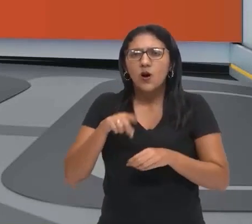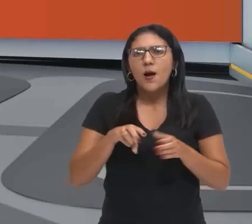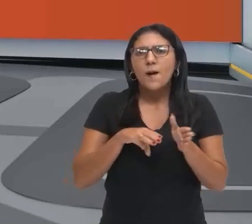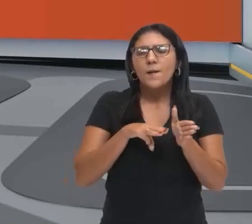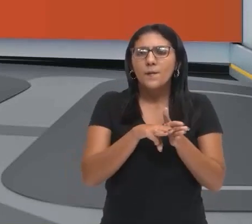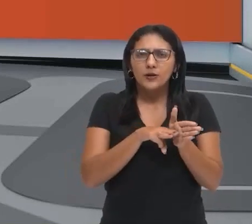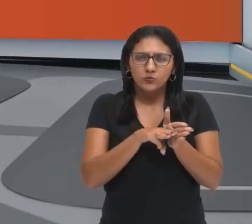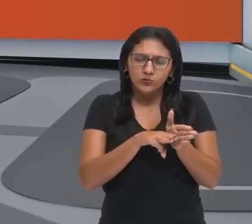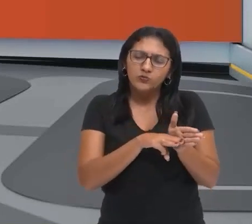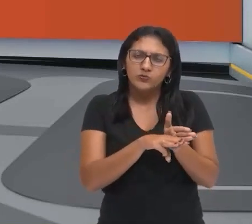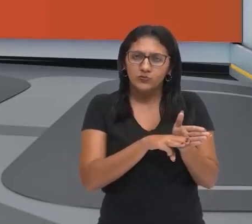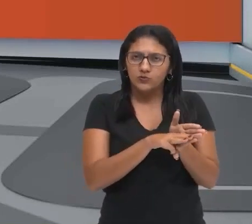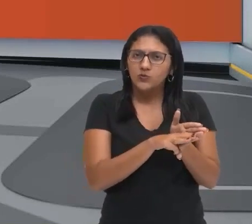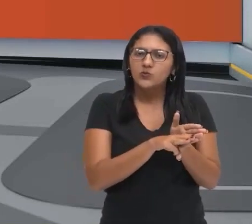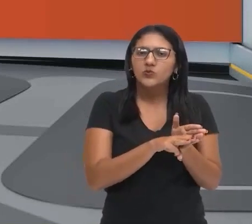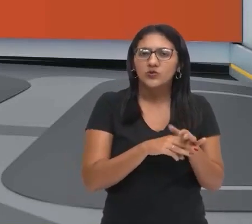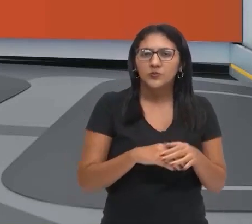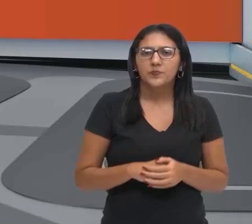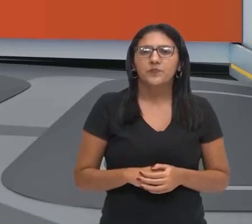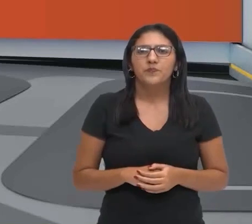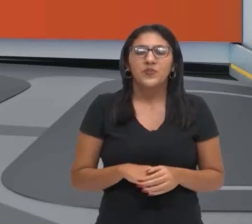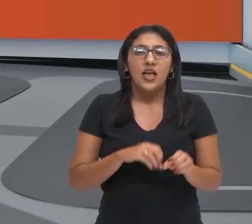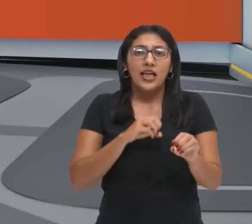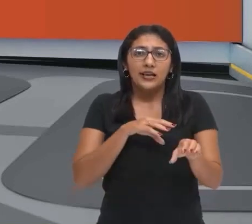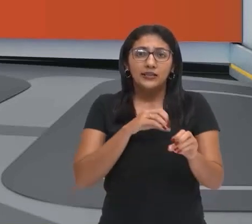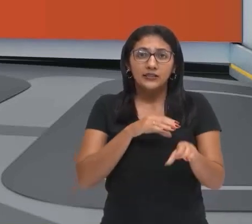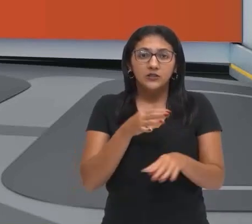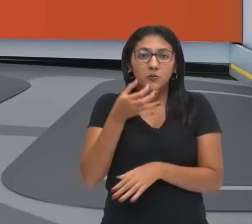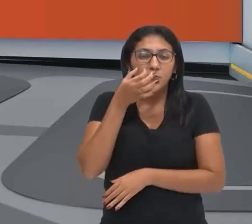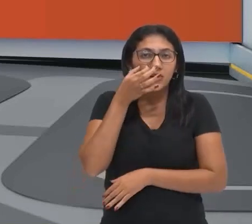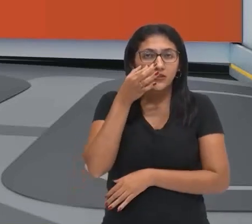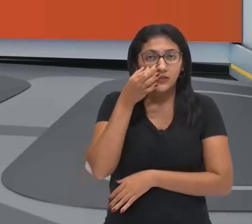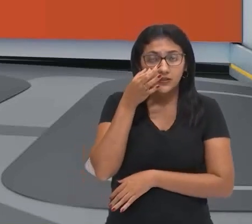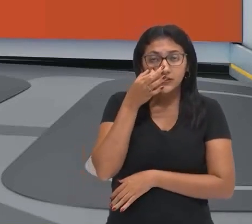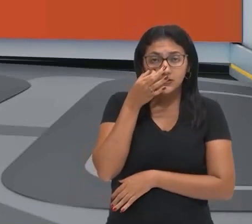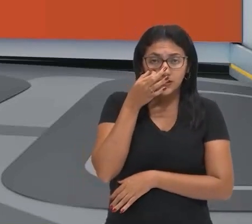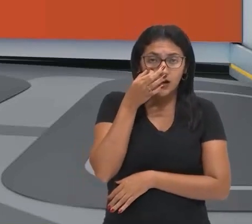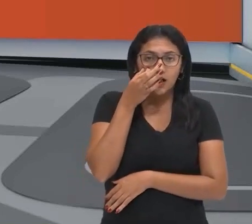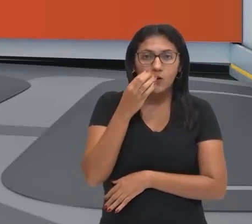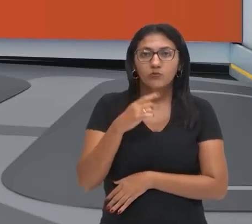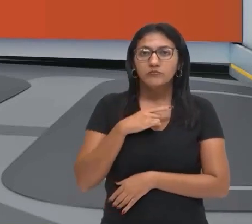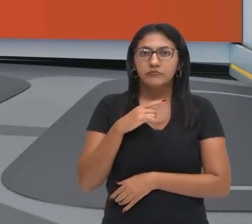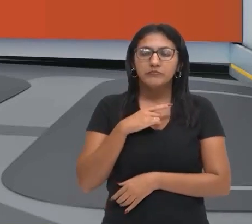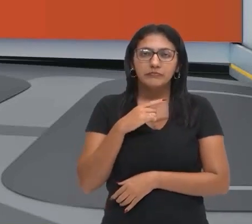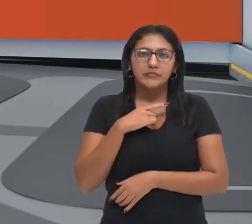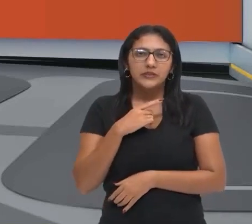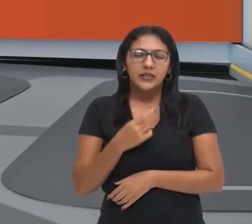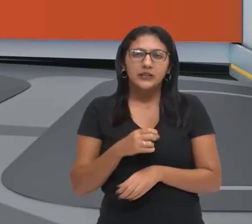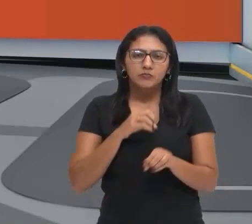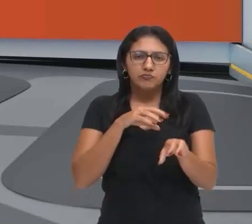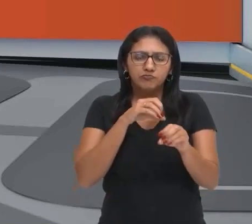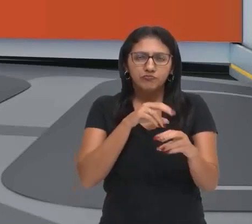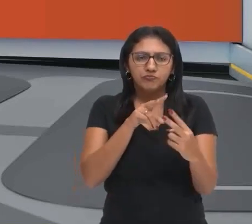metodologia. Tá? Ensino presencial com